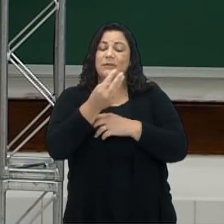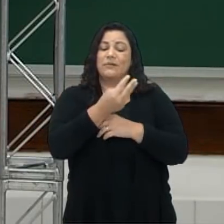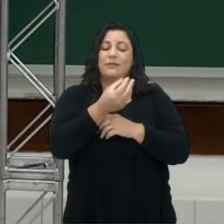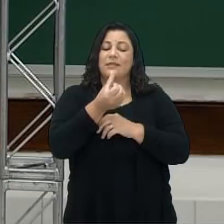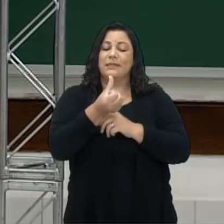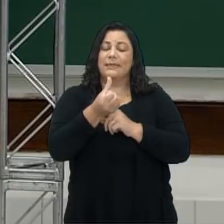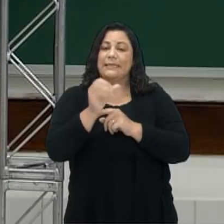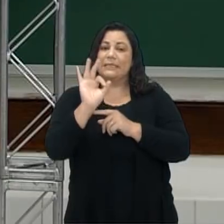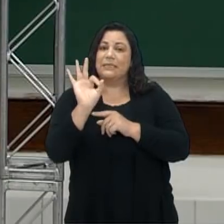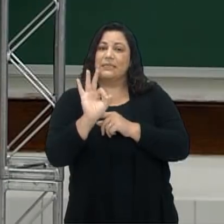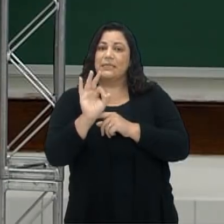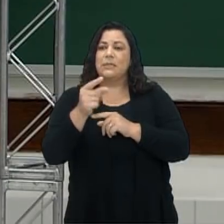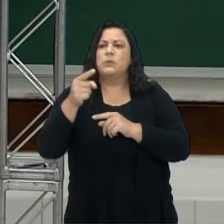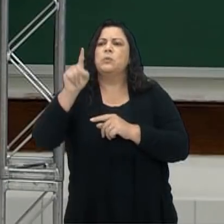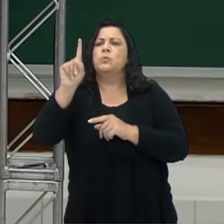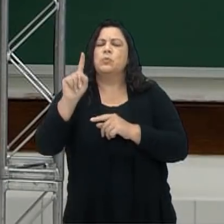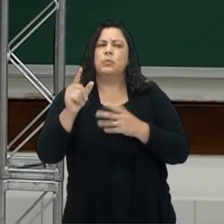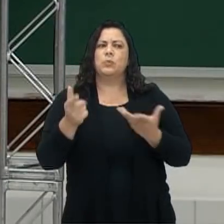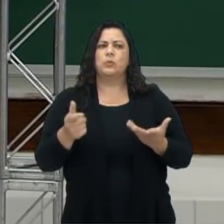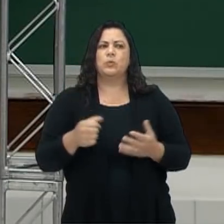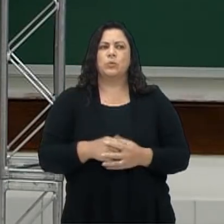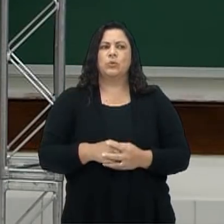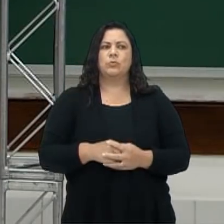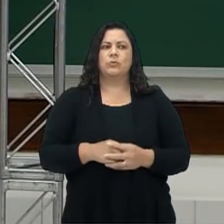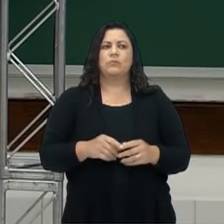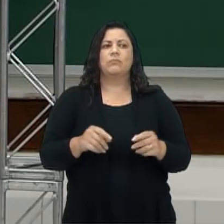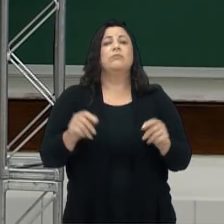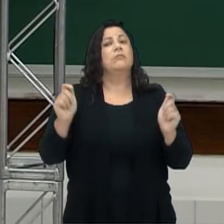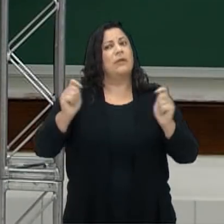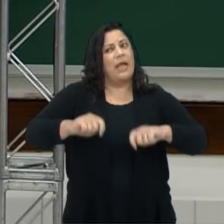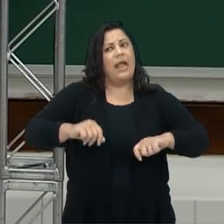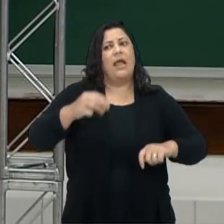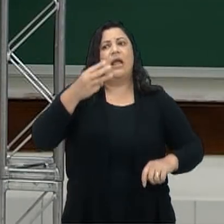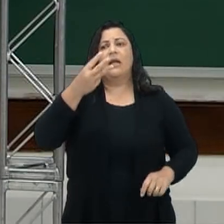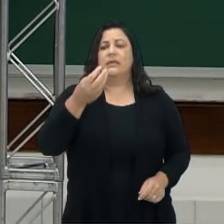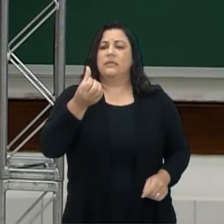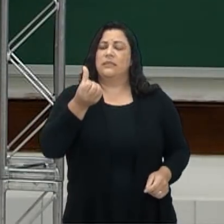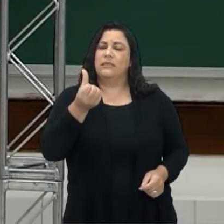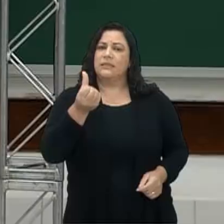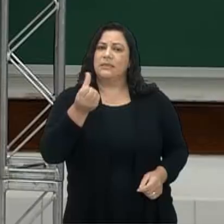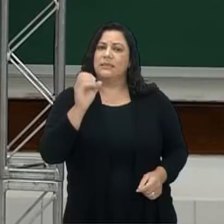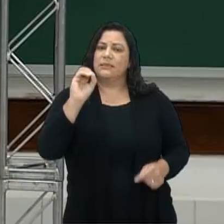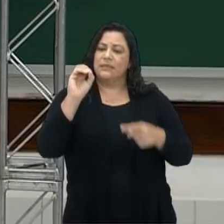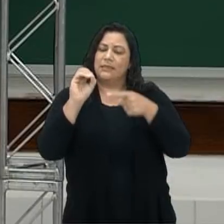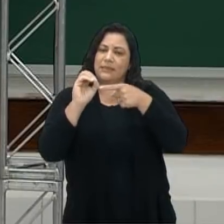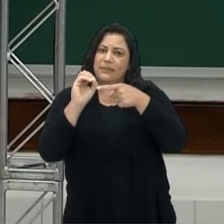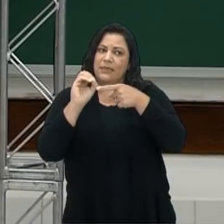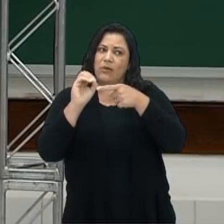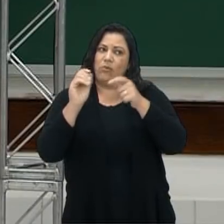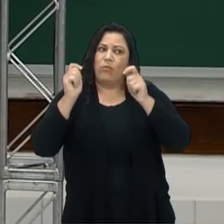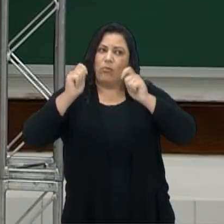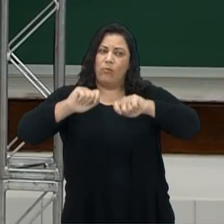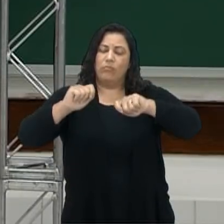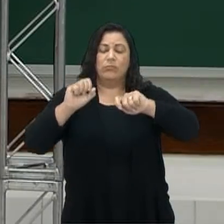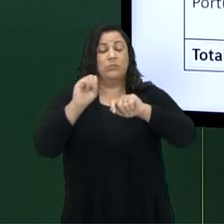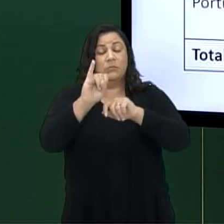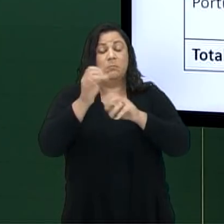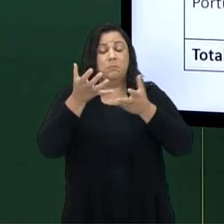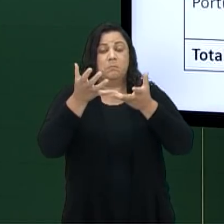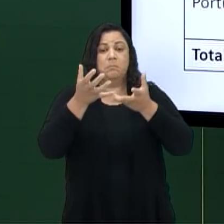36%. E o último aqui é 36 graus. Se você quiser medir, coloca o transferidor aqui.